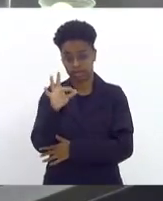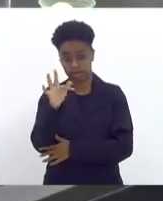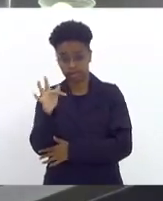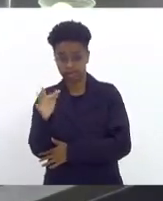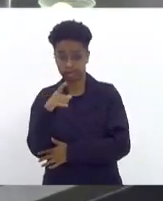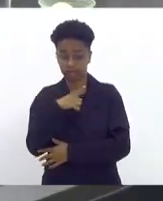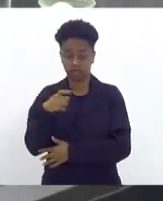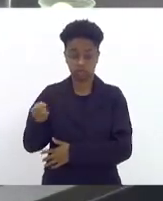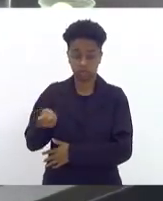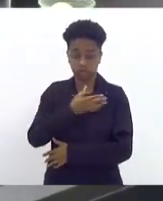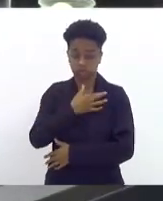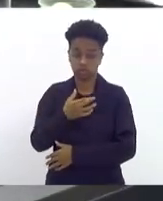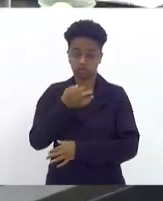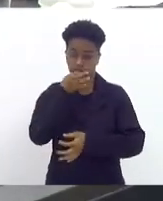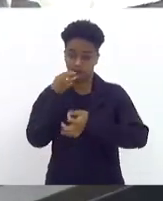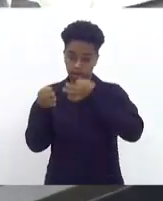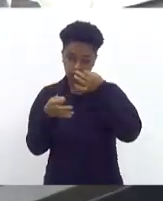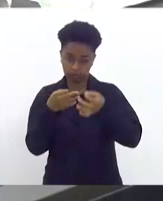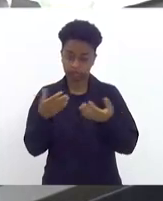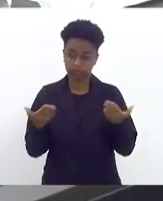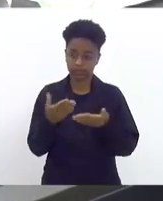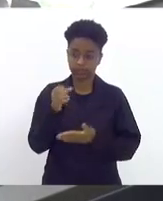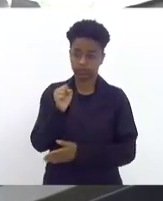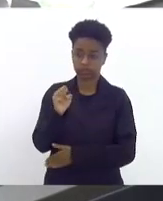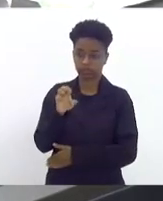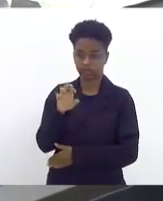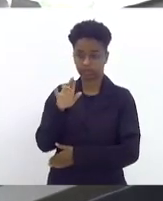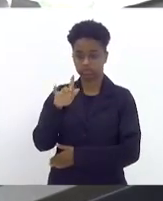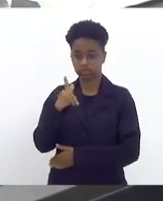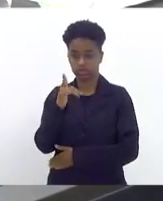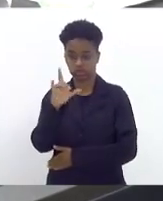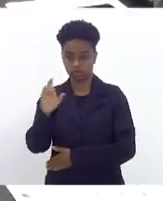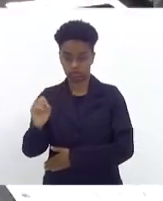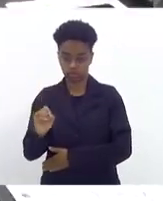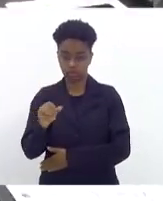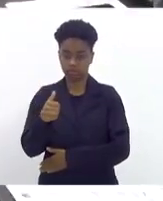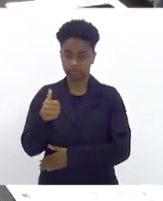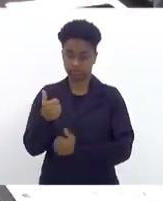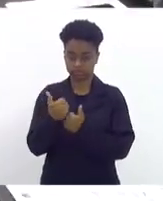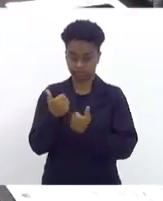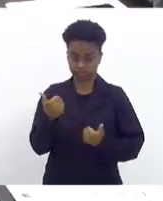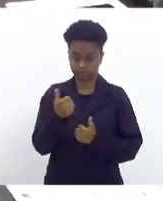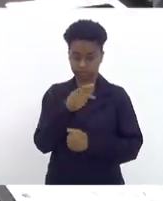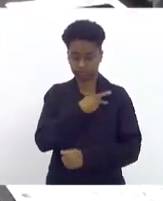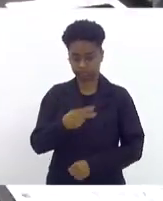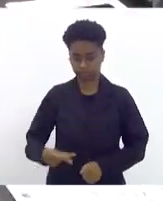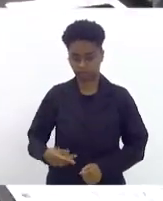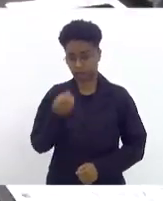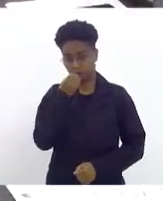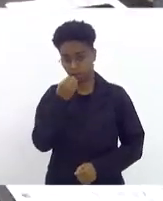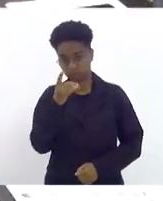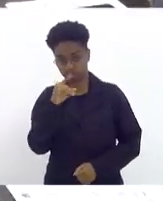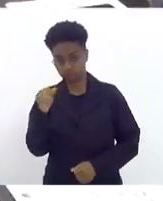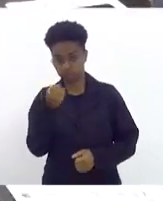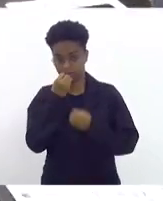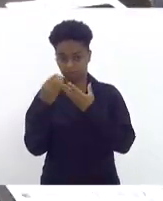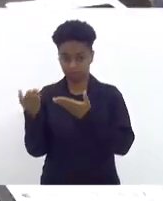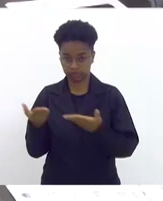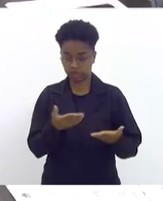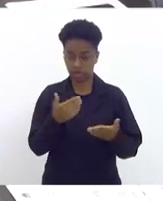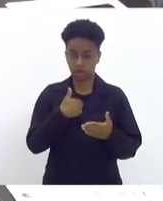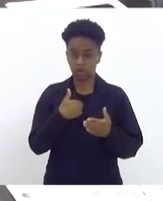argumentos Deputado Dr Serginho vice-presidente da comissão Bom dia seja bem-vindo eu invertido esses trabalhos para